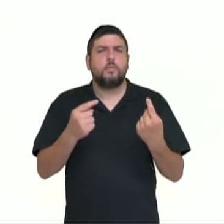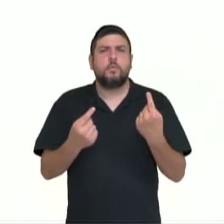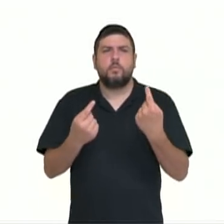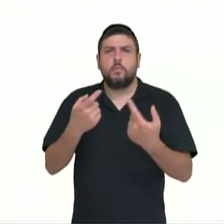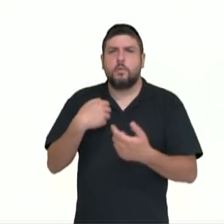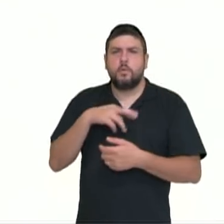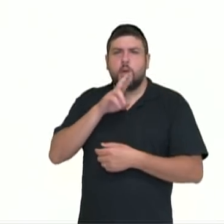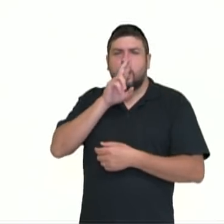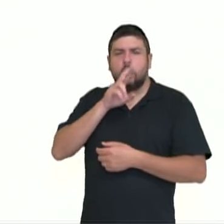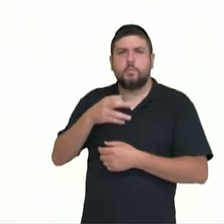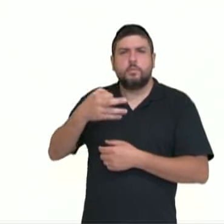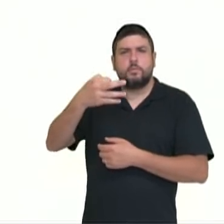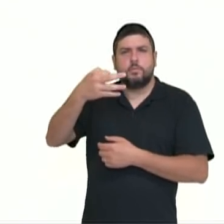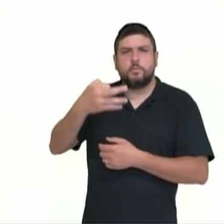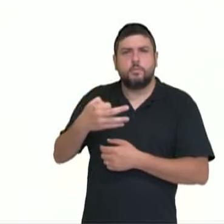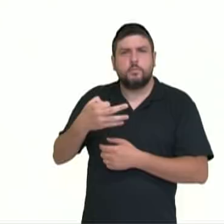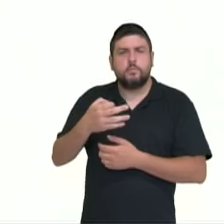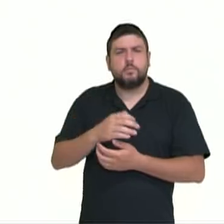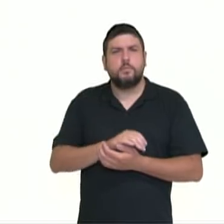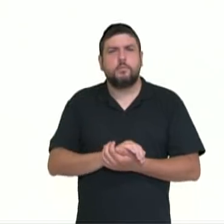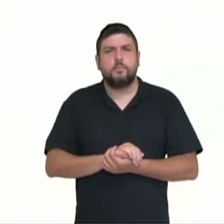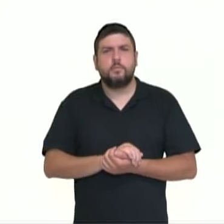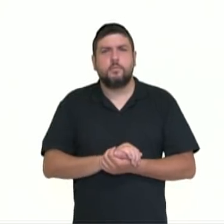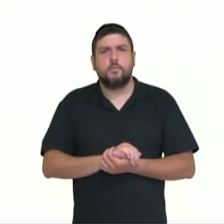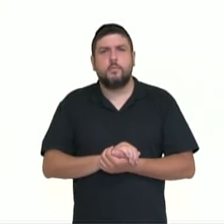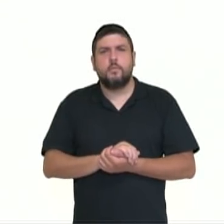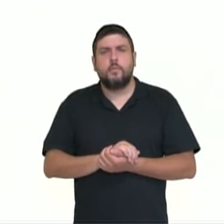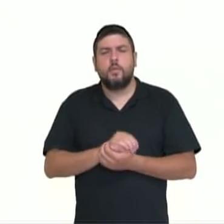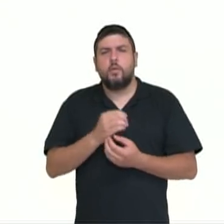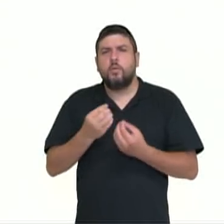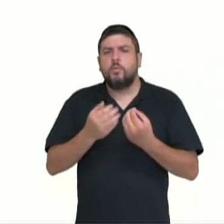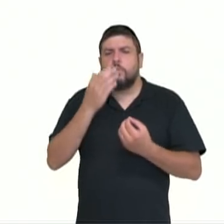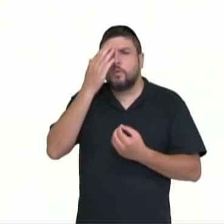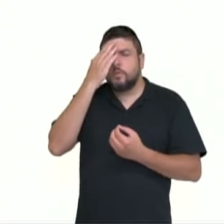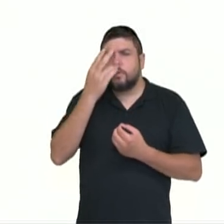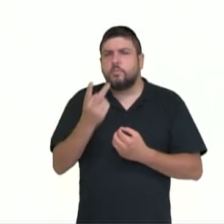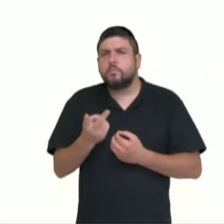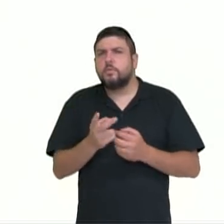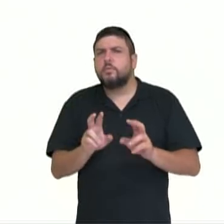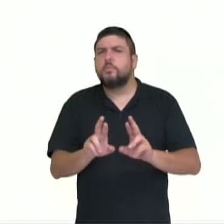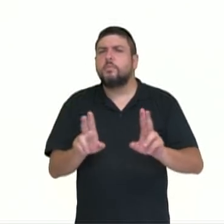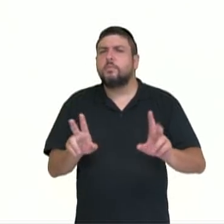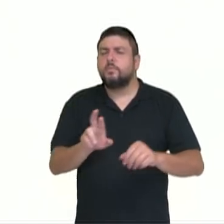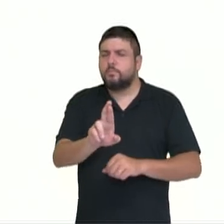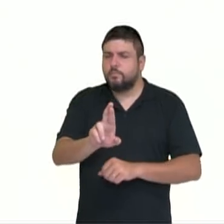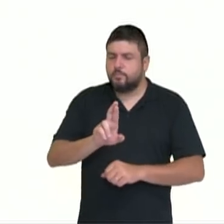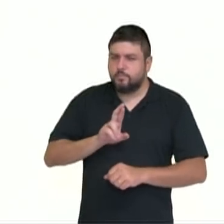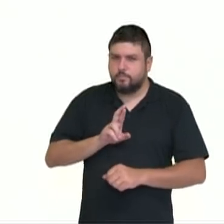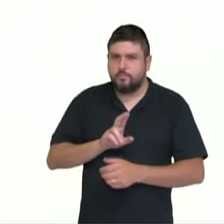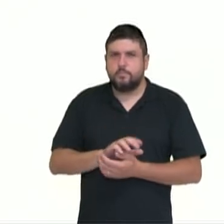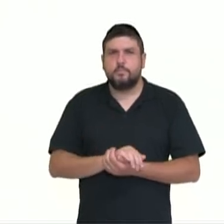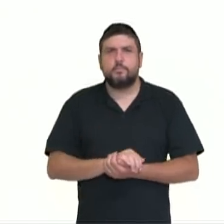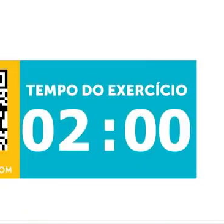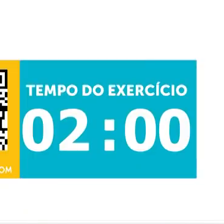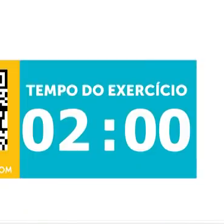a amplitude? O que diferencia esses sons? Responda aí que eu já